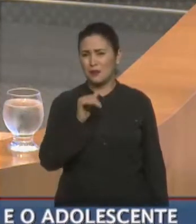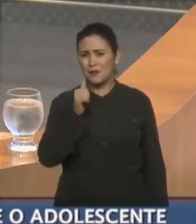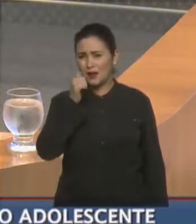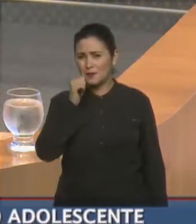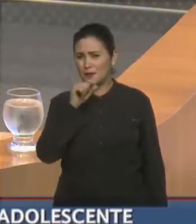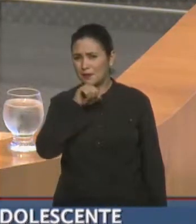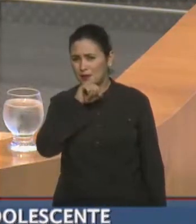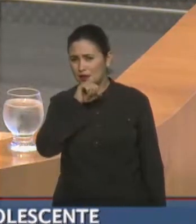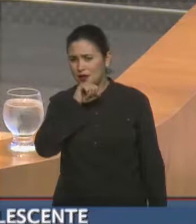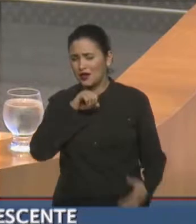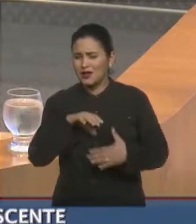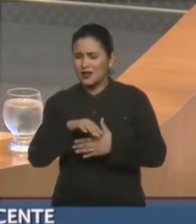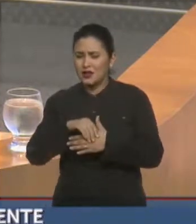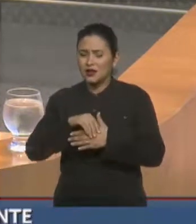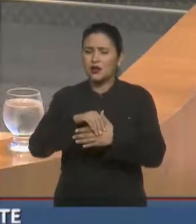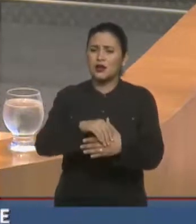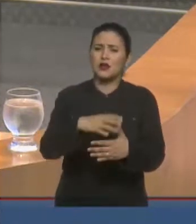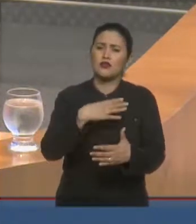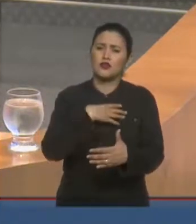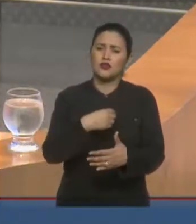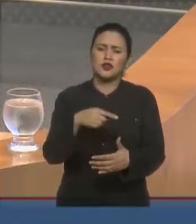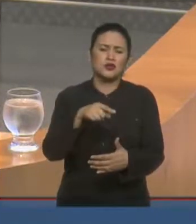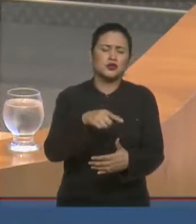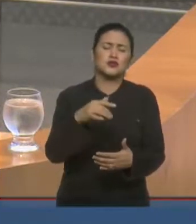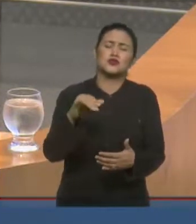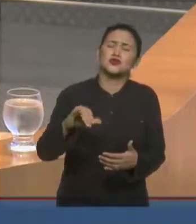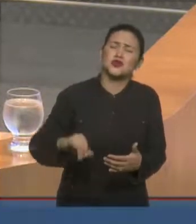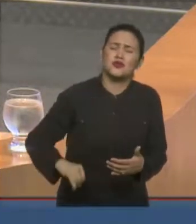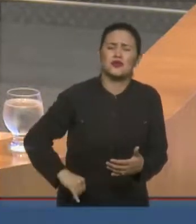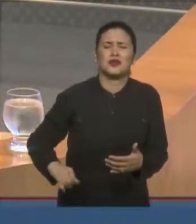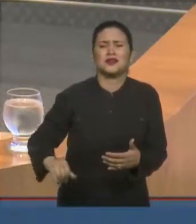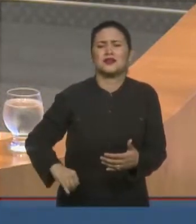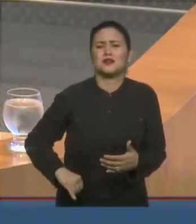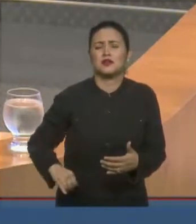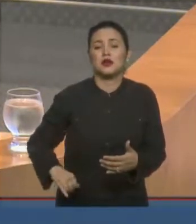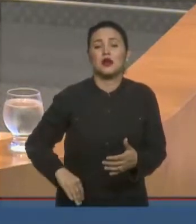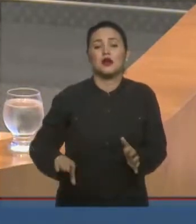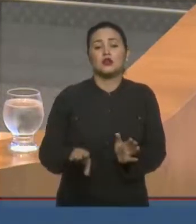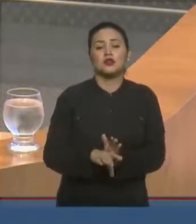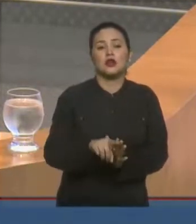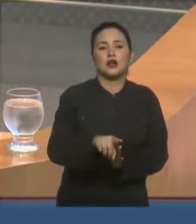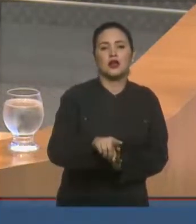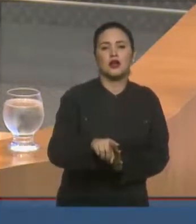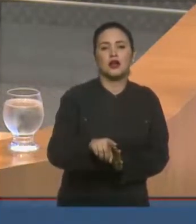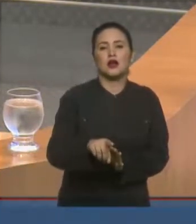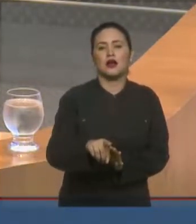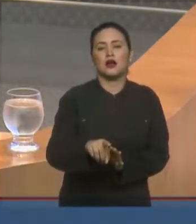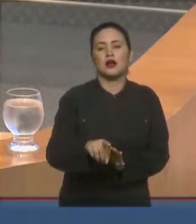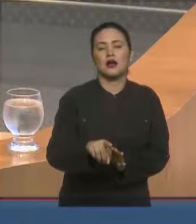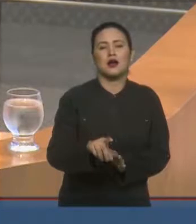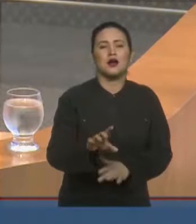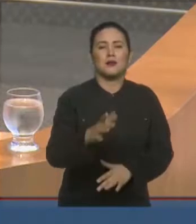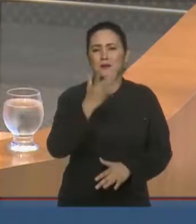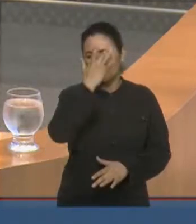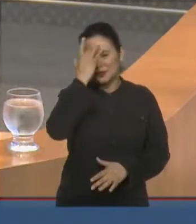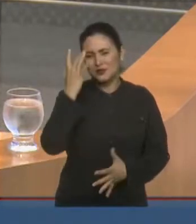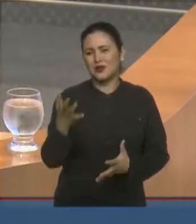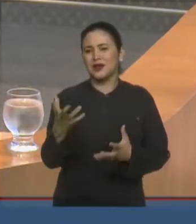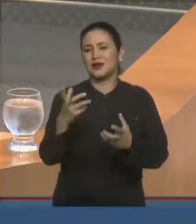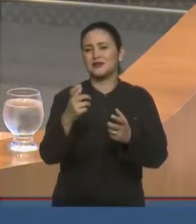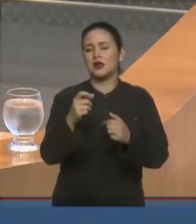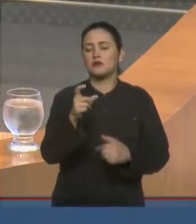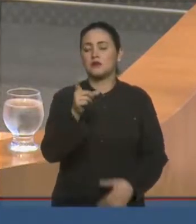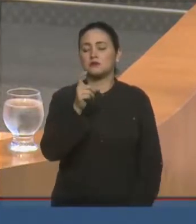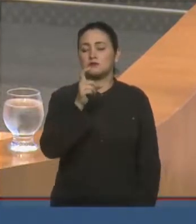alma. Então, tudo que nós fazemos ali, através das mãos dos senhores e das senhoras, é